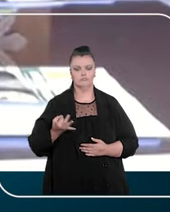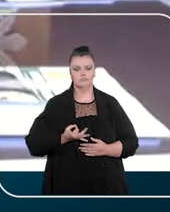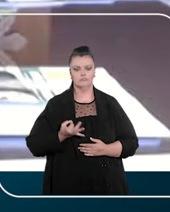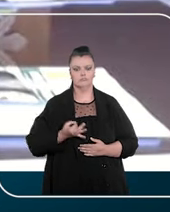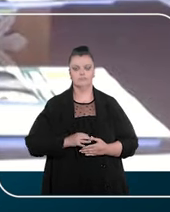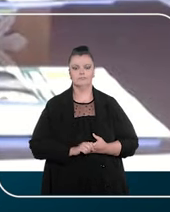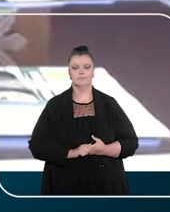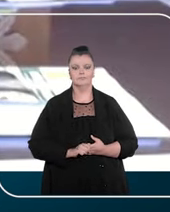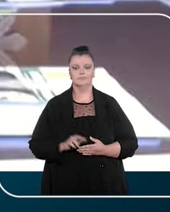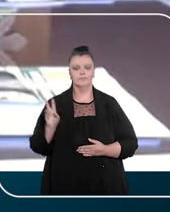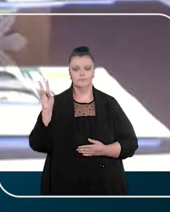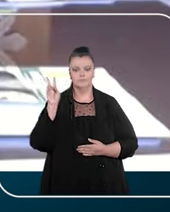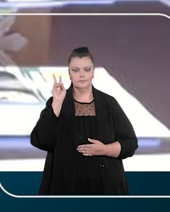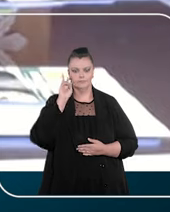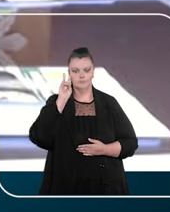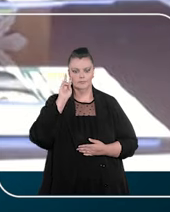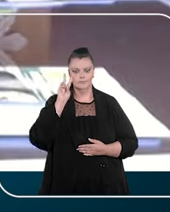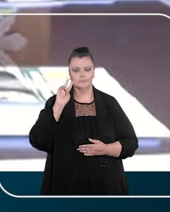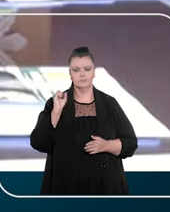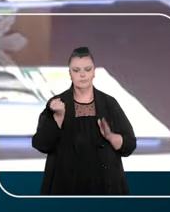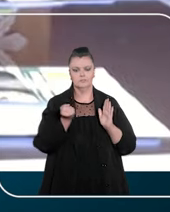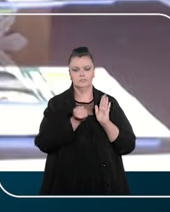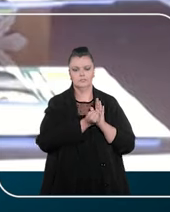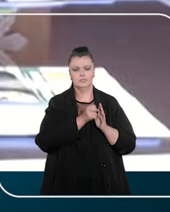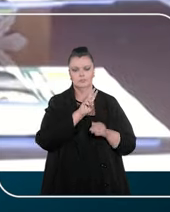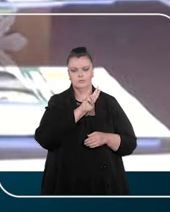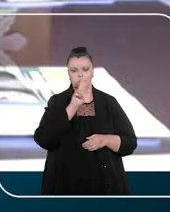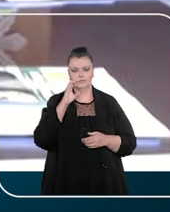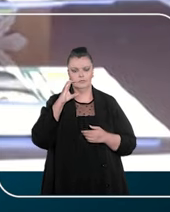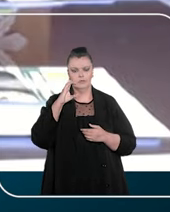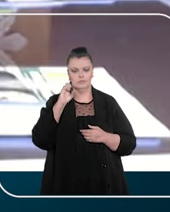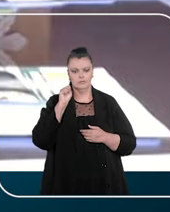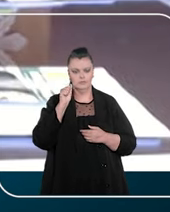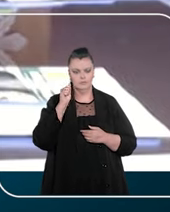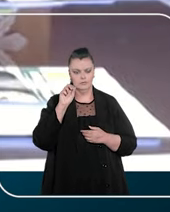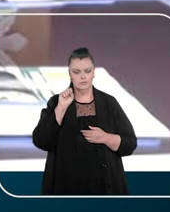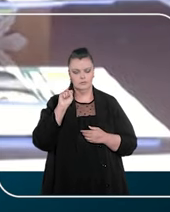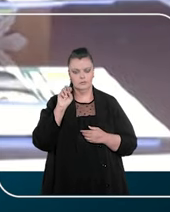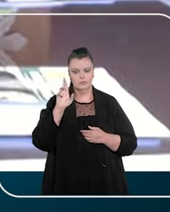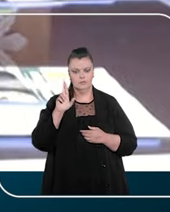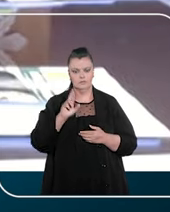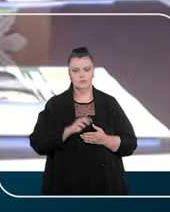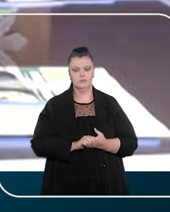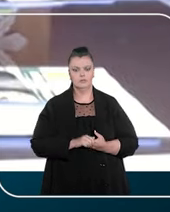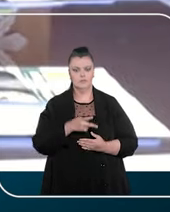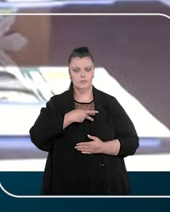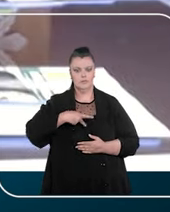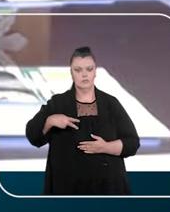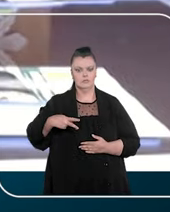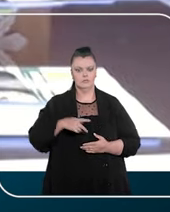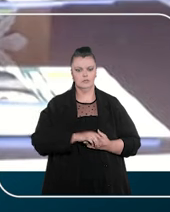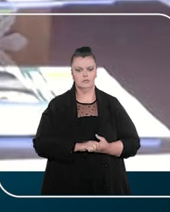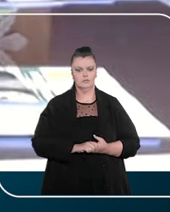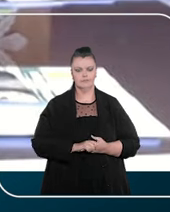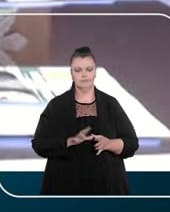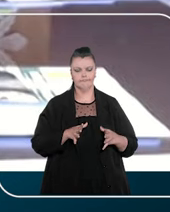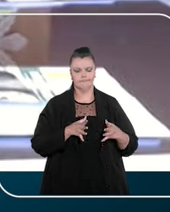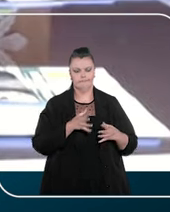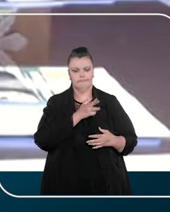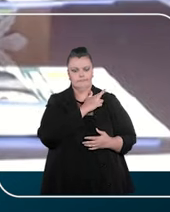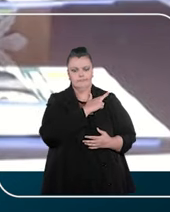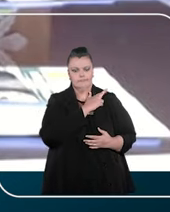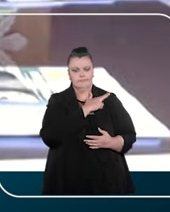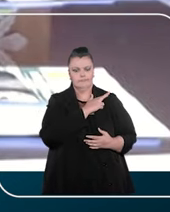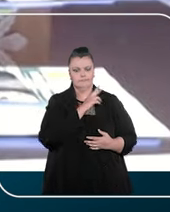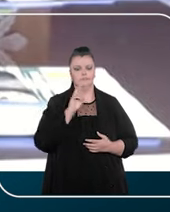esse gancho para lembrar o nome do sempre-presidente César Ashford Rocha, que foi o grande capitão